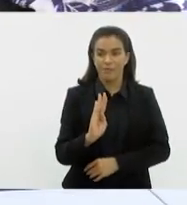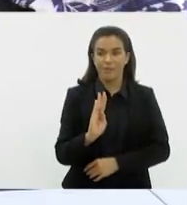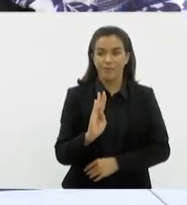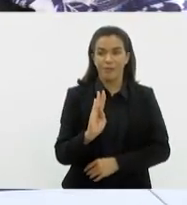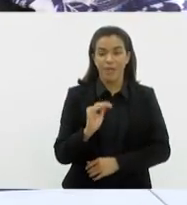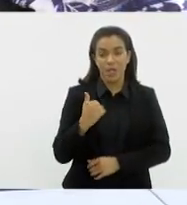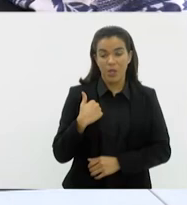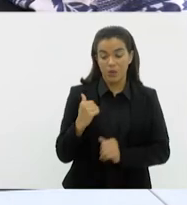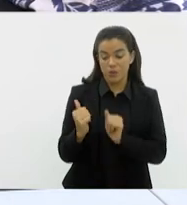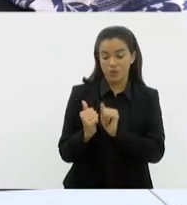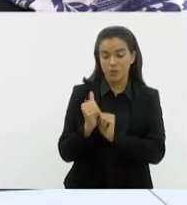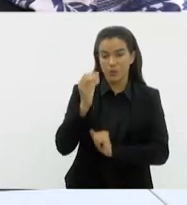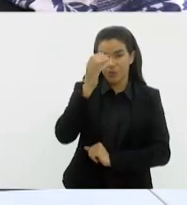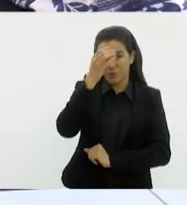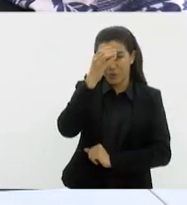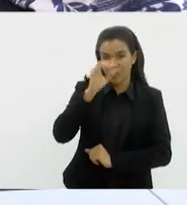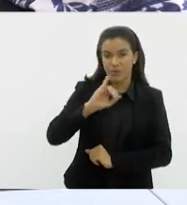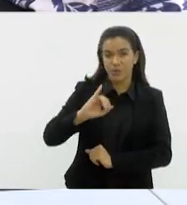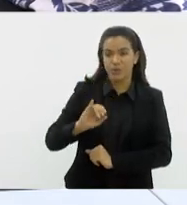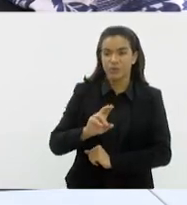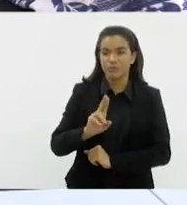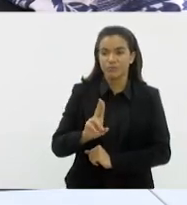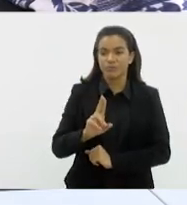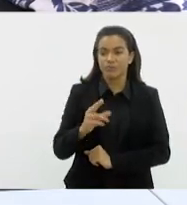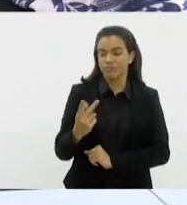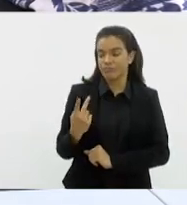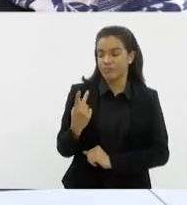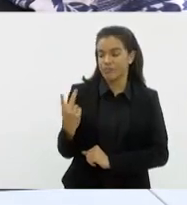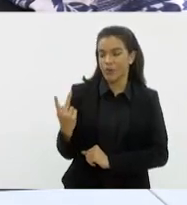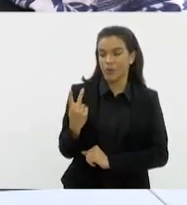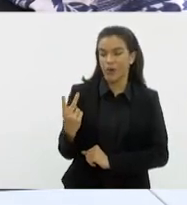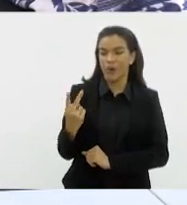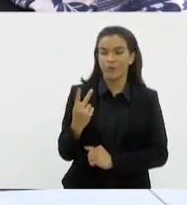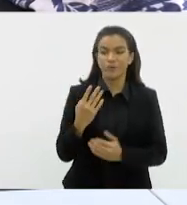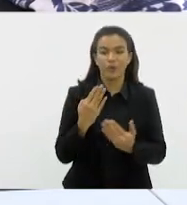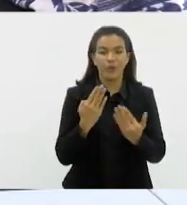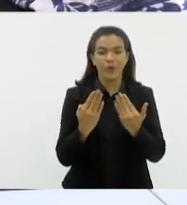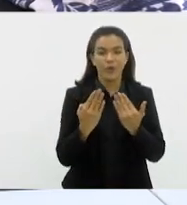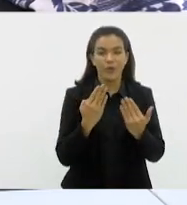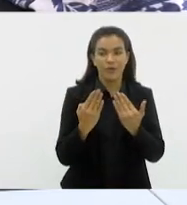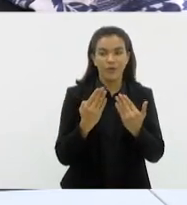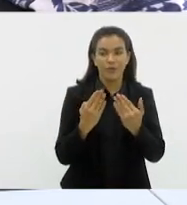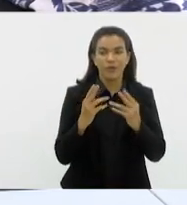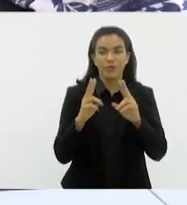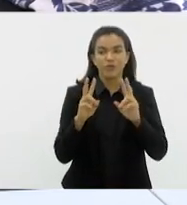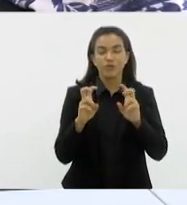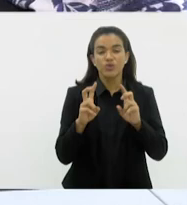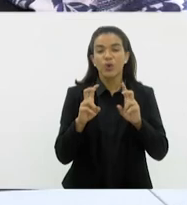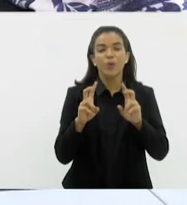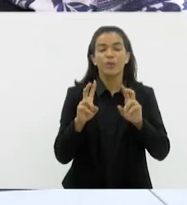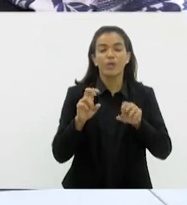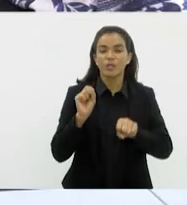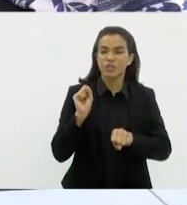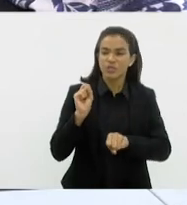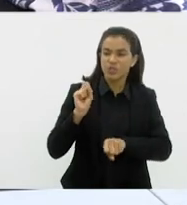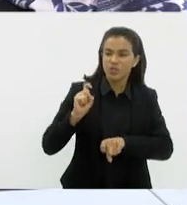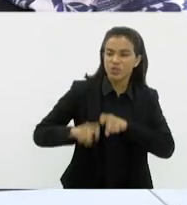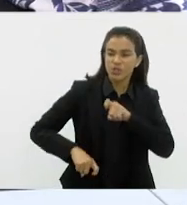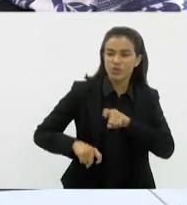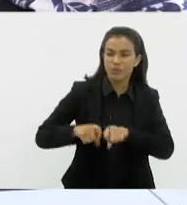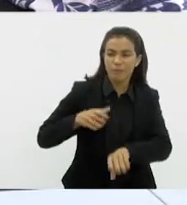Ju, e nós estávamos conversando a respeito de casos de estupro